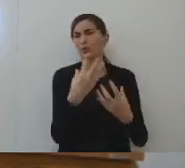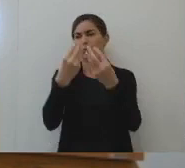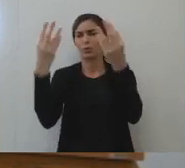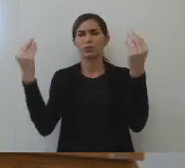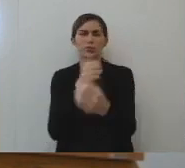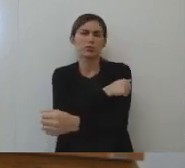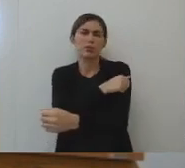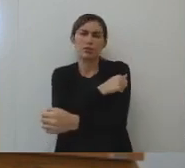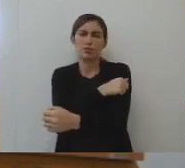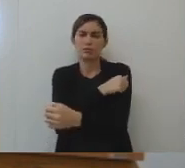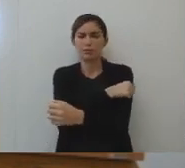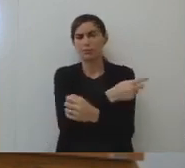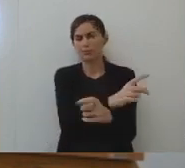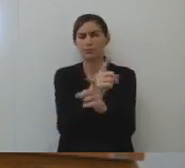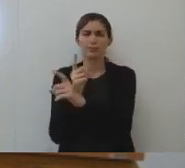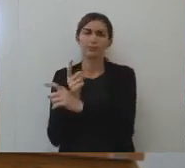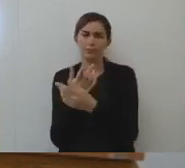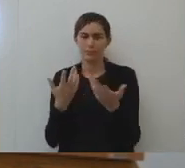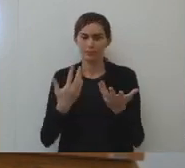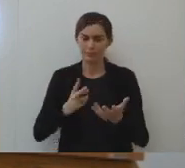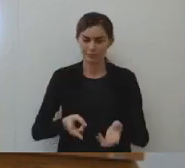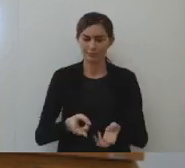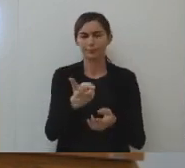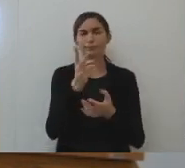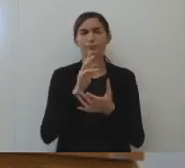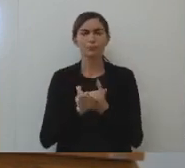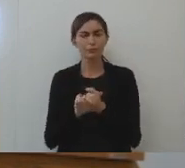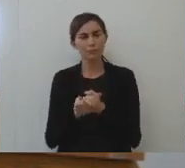de estudantes e de um monte de adolescentes. Mas vamos continuar.